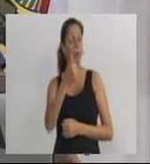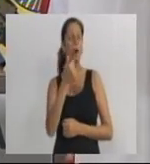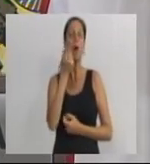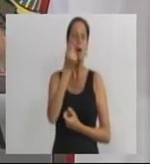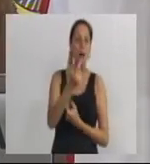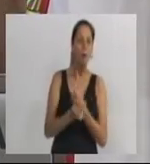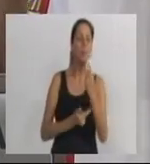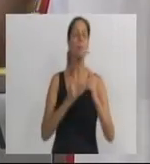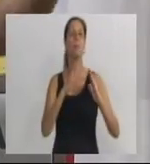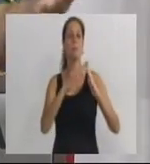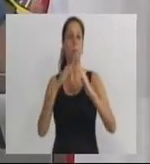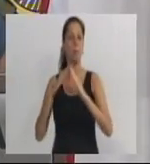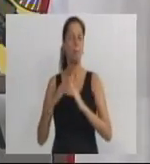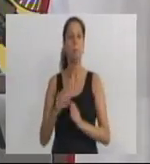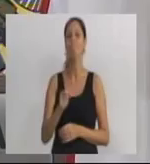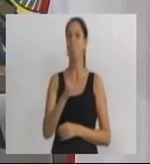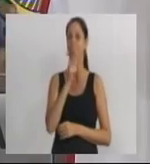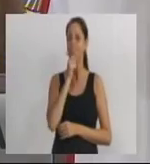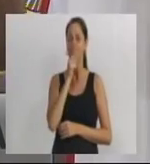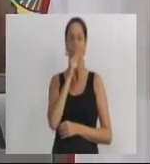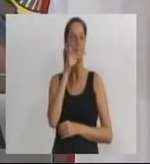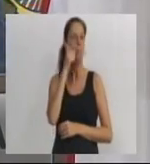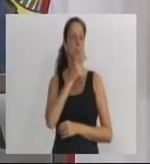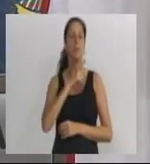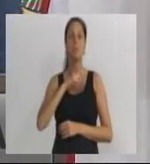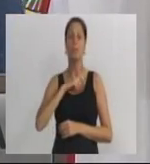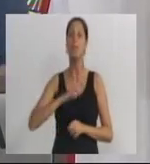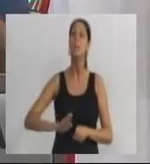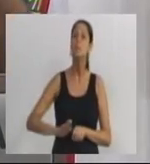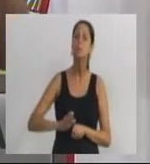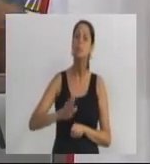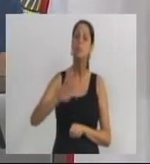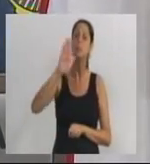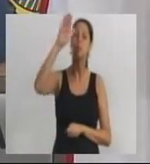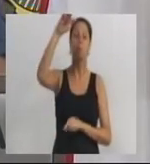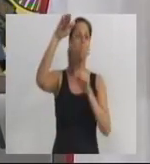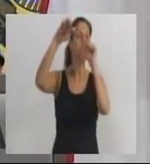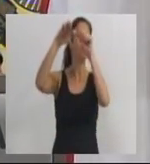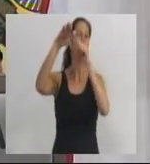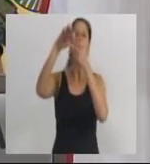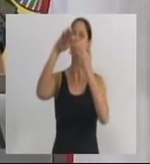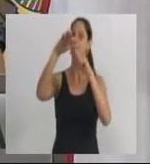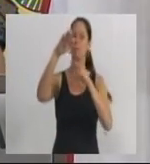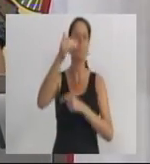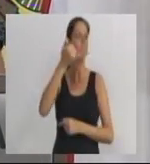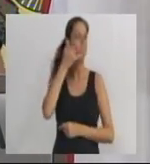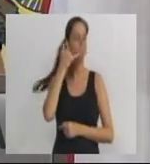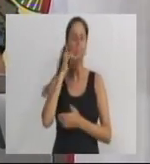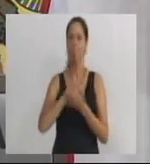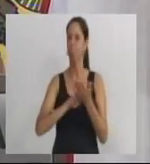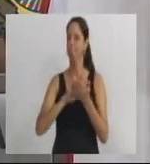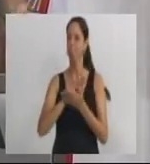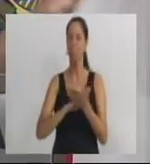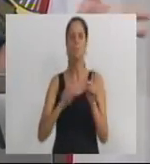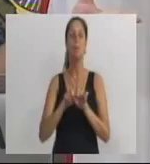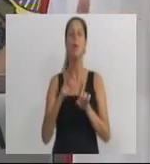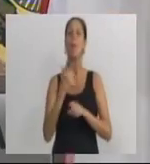famílias, ainda não chegou o sinal lá no alto do Morro da Figueira, lá no final da rua Hermann Kratz, lá na Emil Vemut não chegou, né, no loteamento Edito,